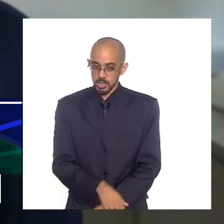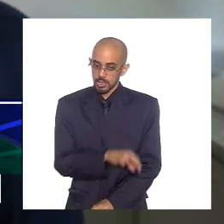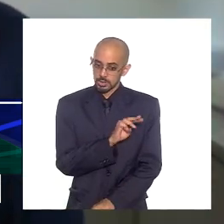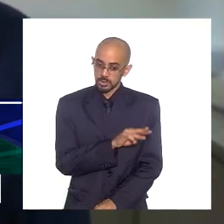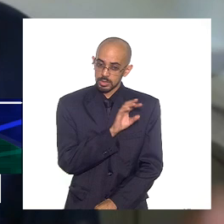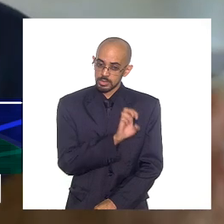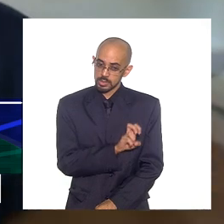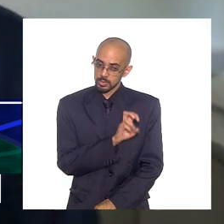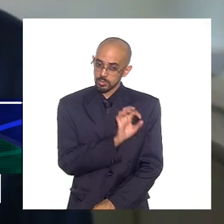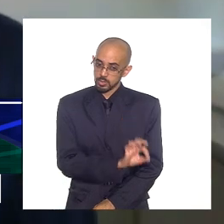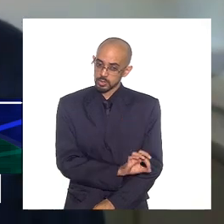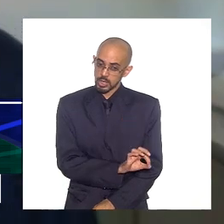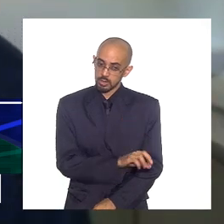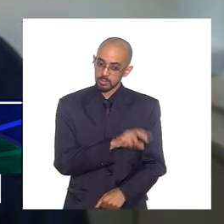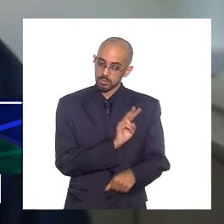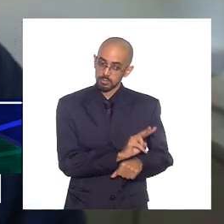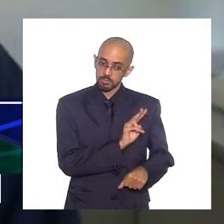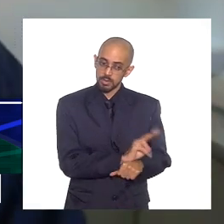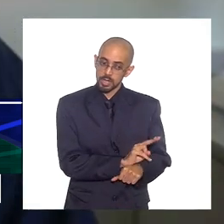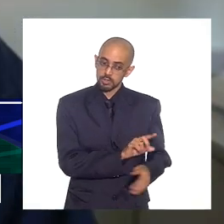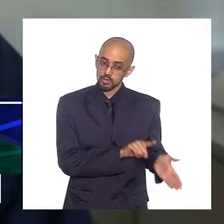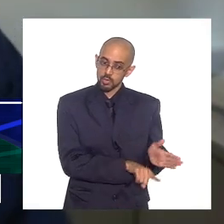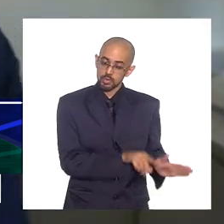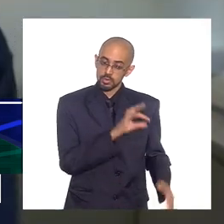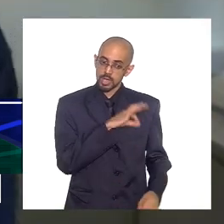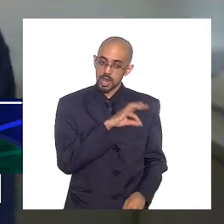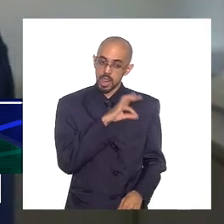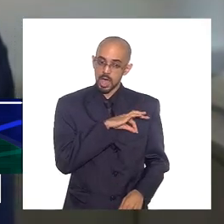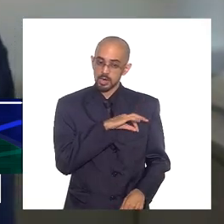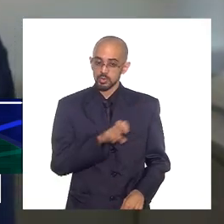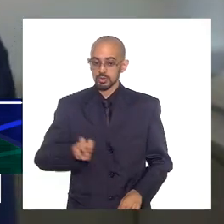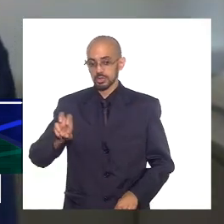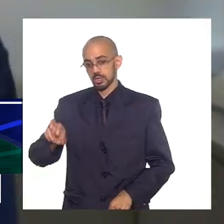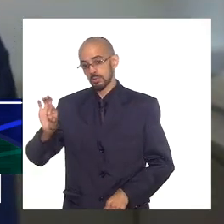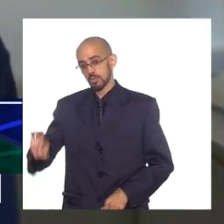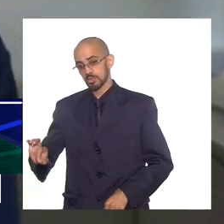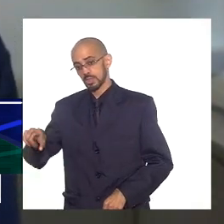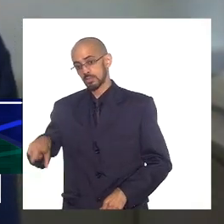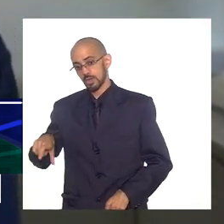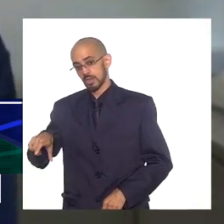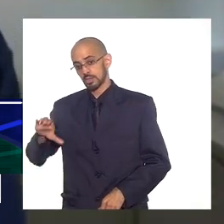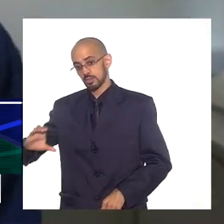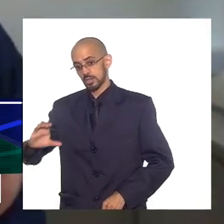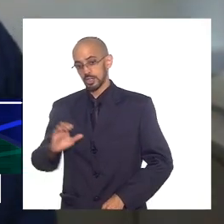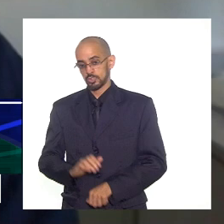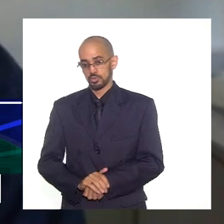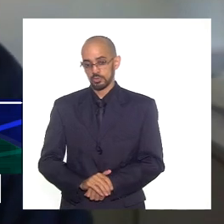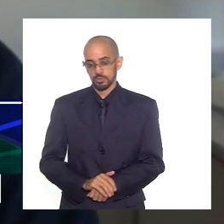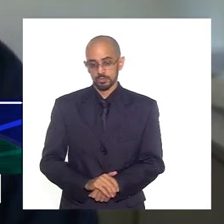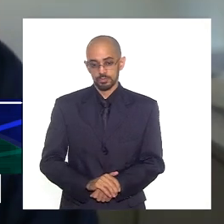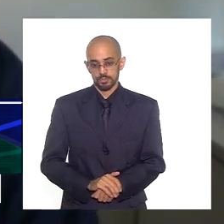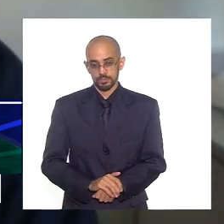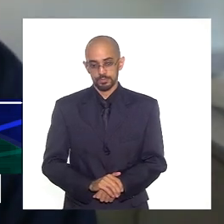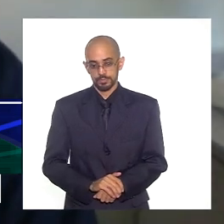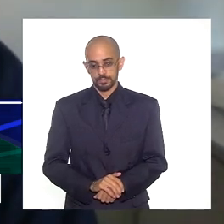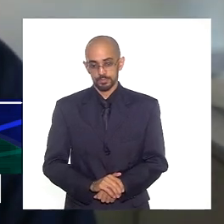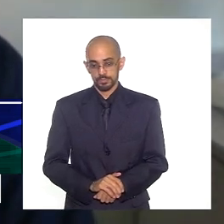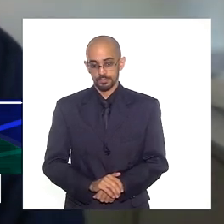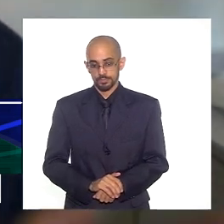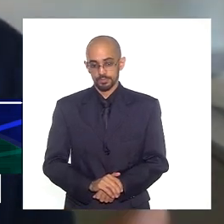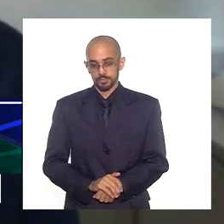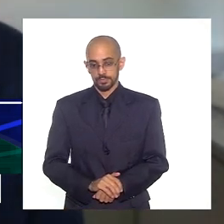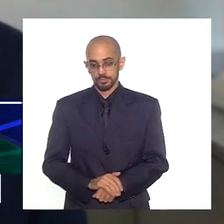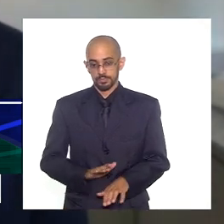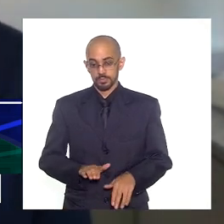35 para os empréstimos consignados e 5 para os cartões de crédito.